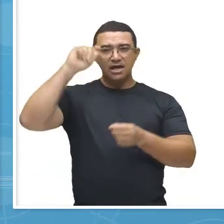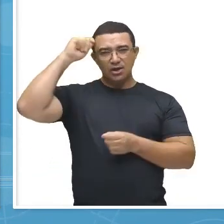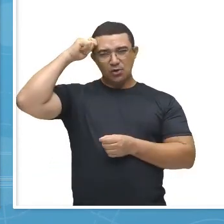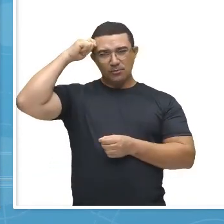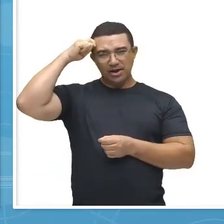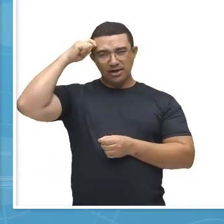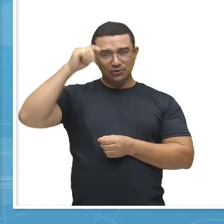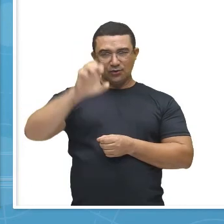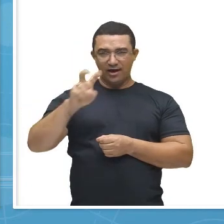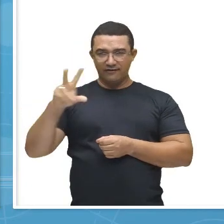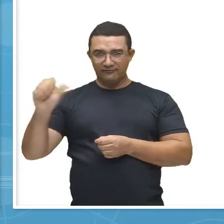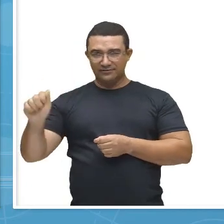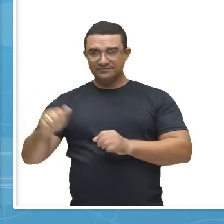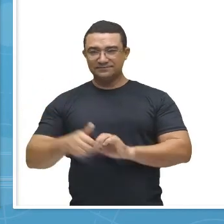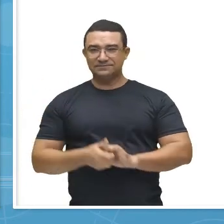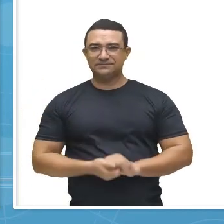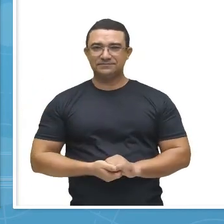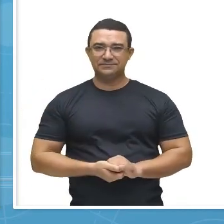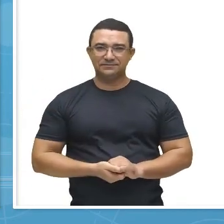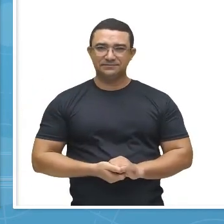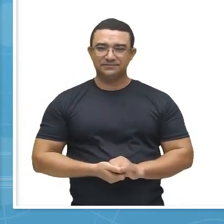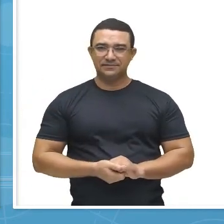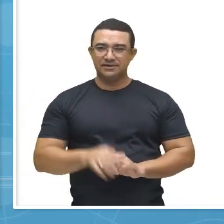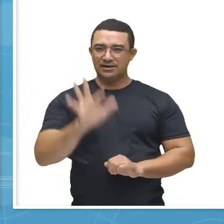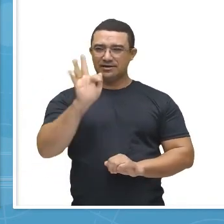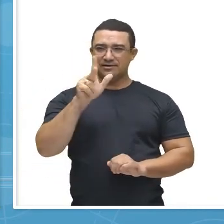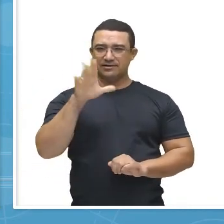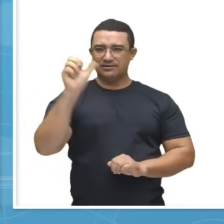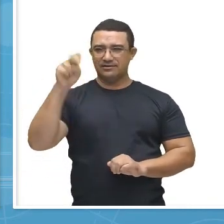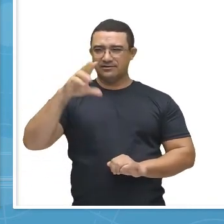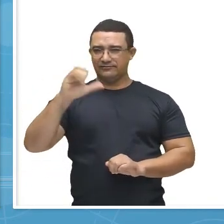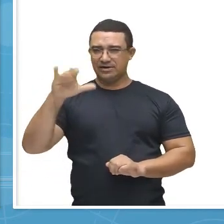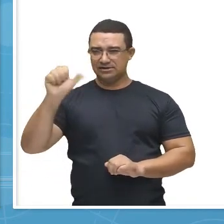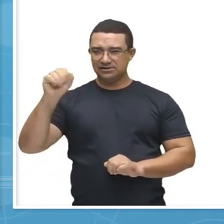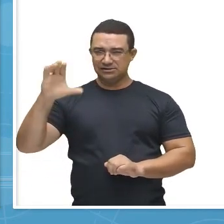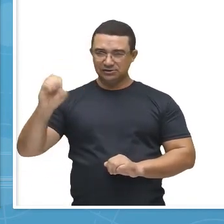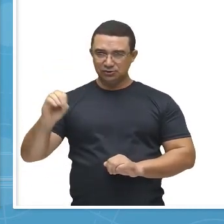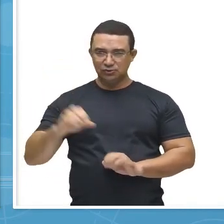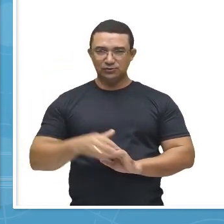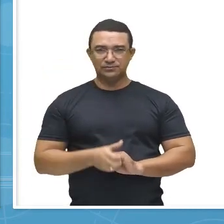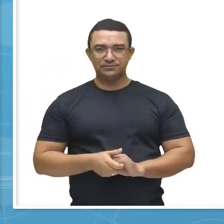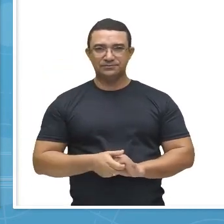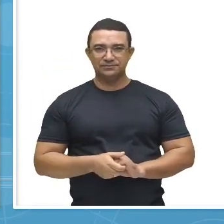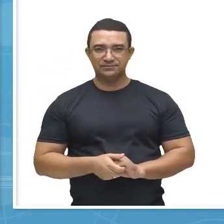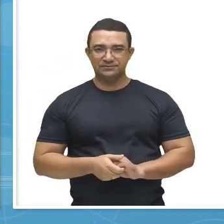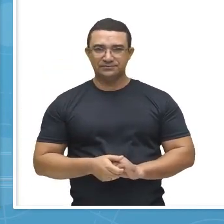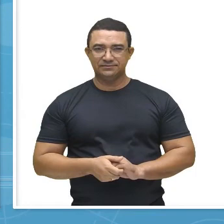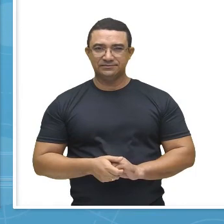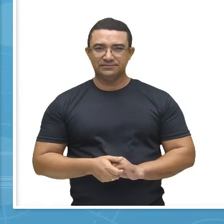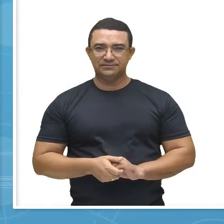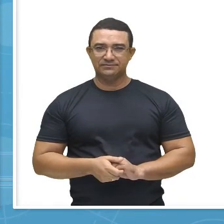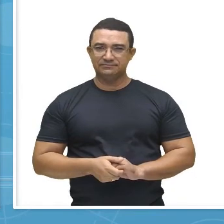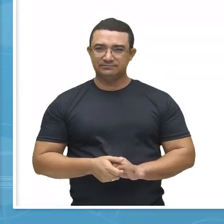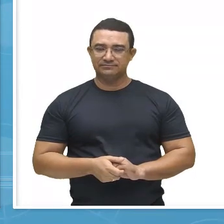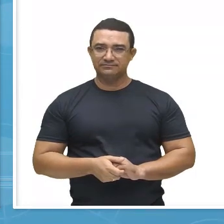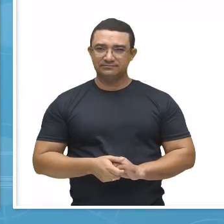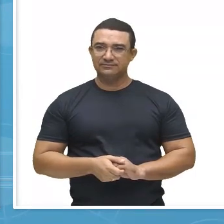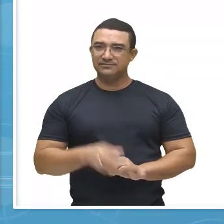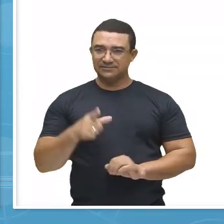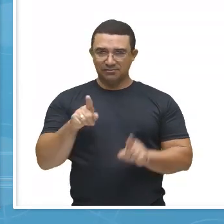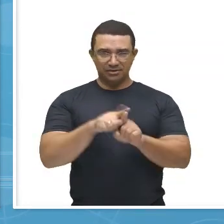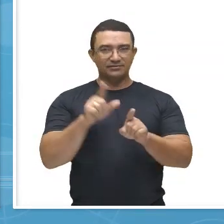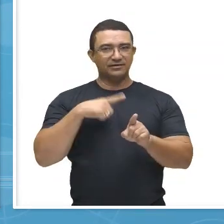Também a Débora Celi, o Francisco Vinícius, o Levi Fernando, né? Tem gente lá de